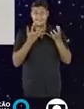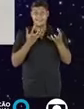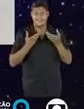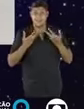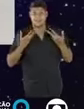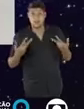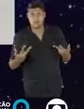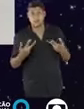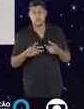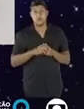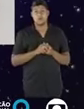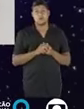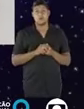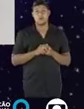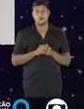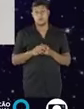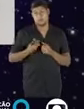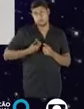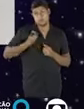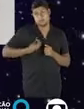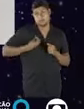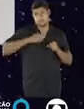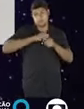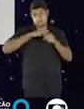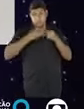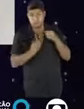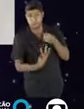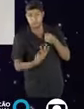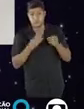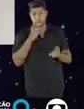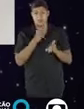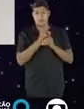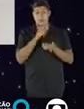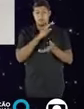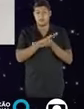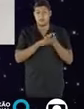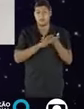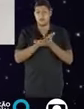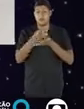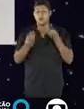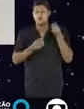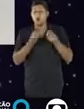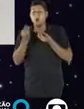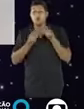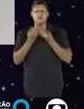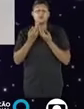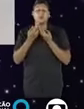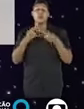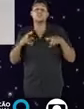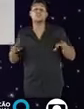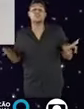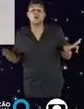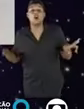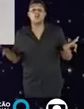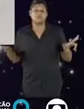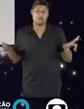coisas todas dentro desse conceito e, às vezes, não encontrar, entendeu? Como é que você se resolve, né,